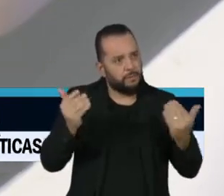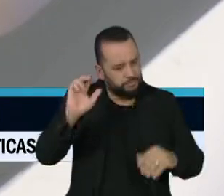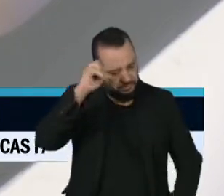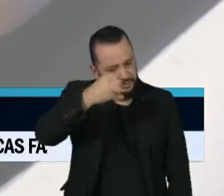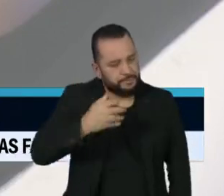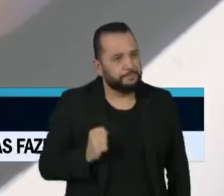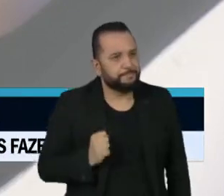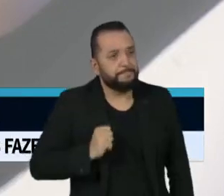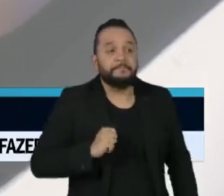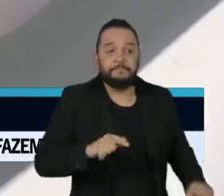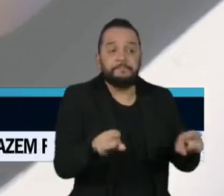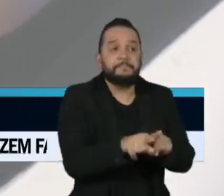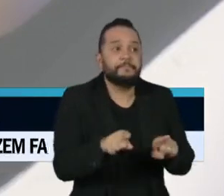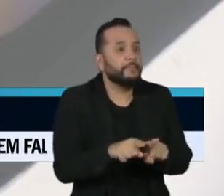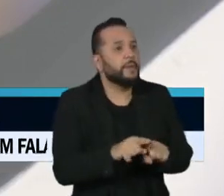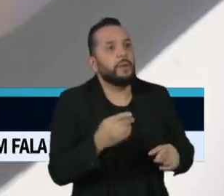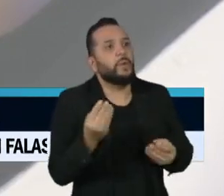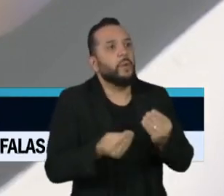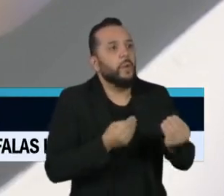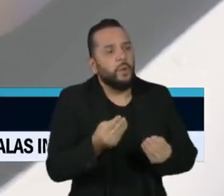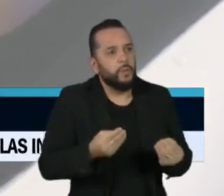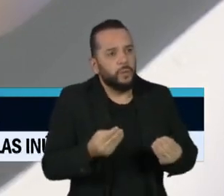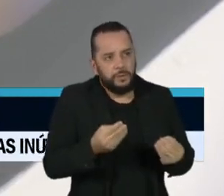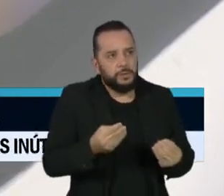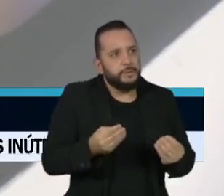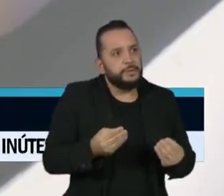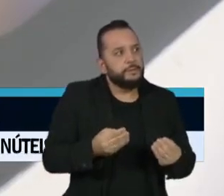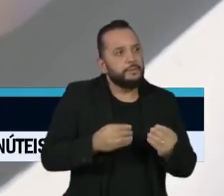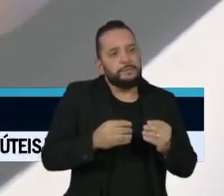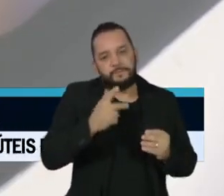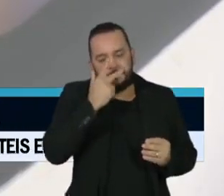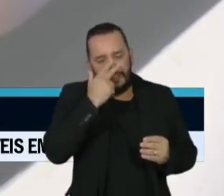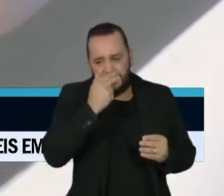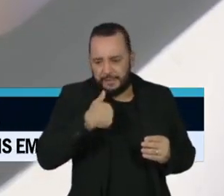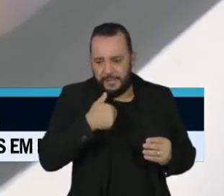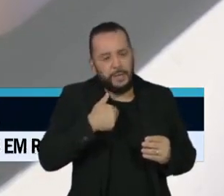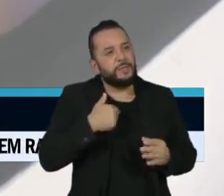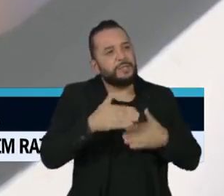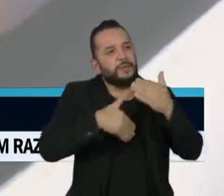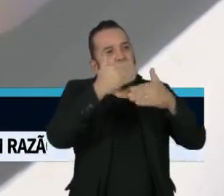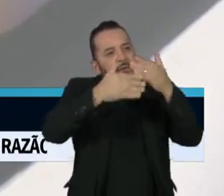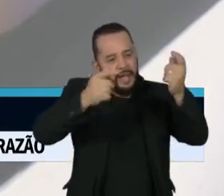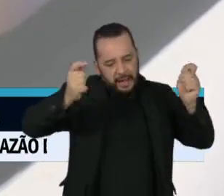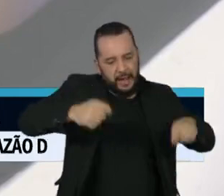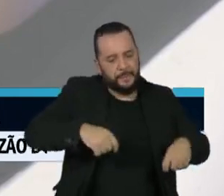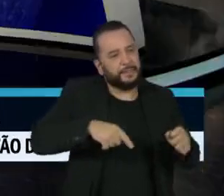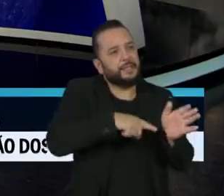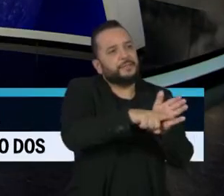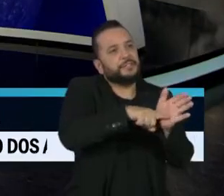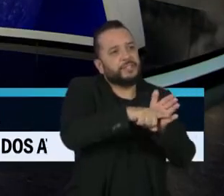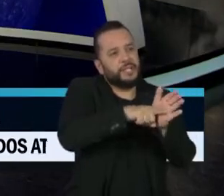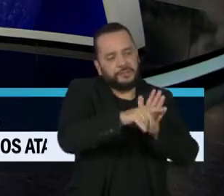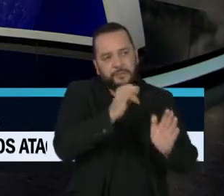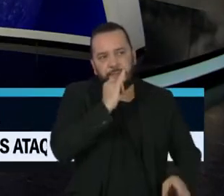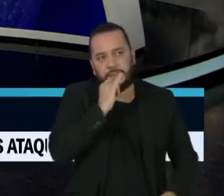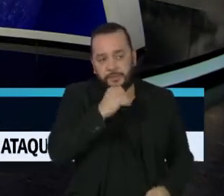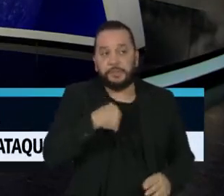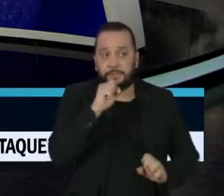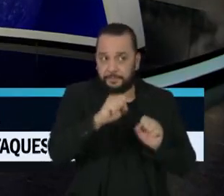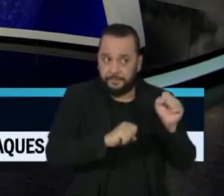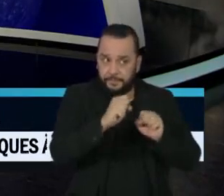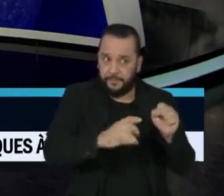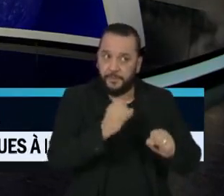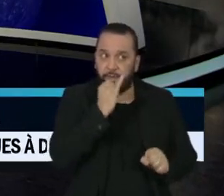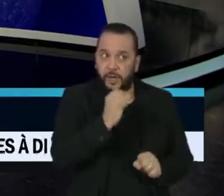é quase que desenvolver uma capacidade investigativa. O que eu acho capacidade investigativa? A empresa diz que, num